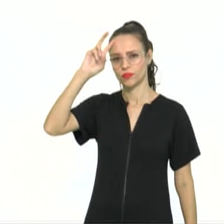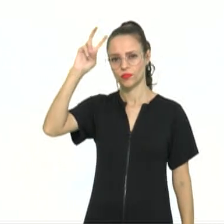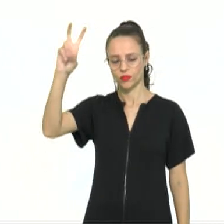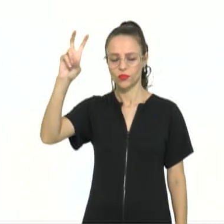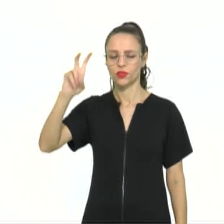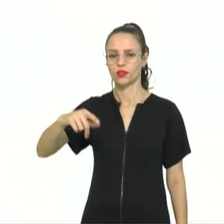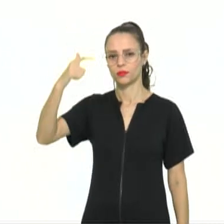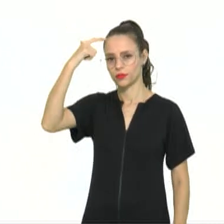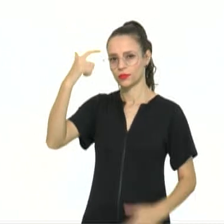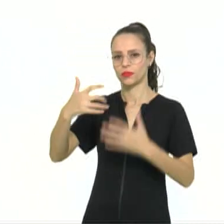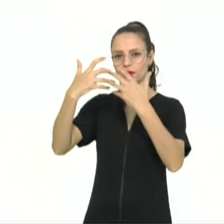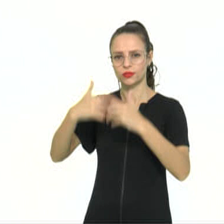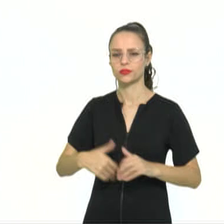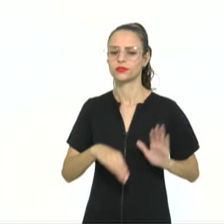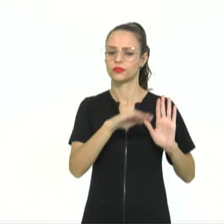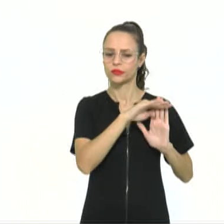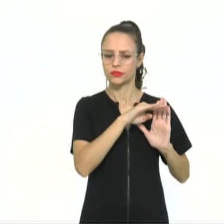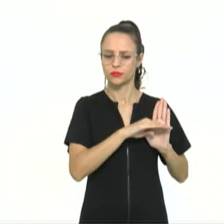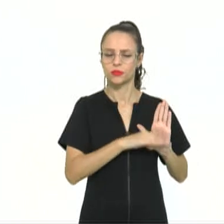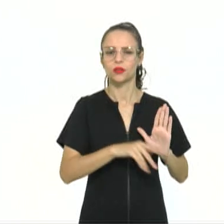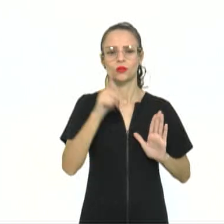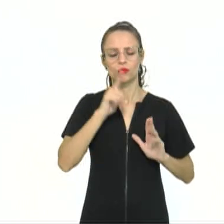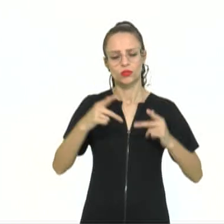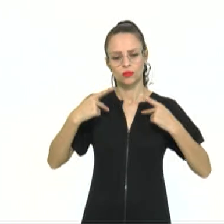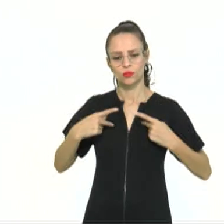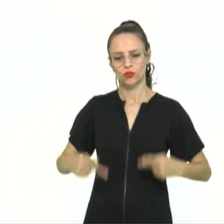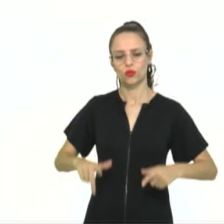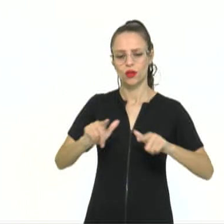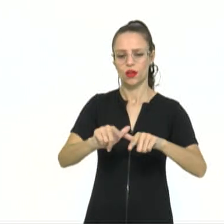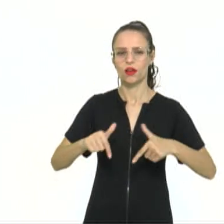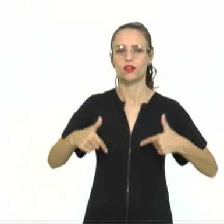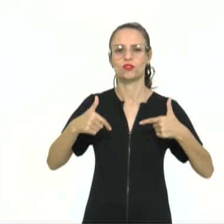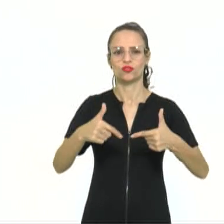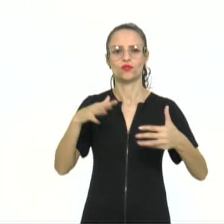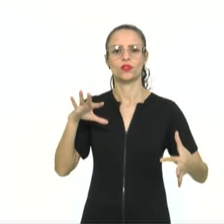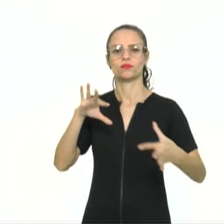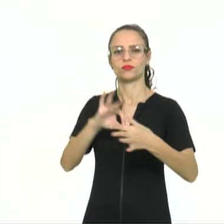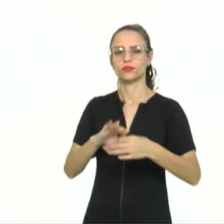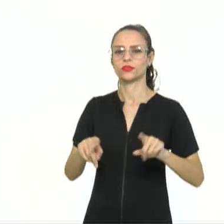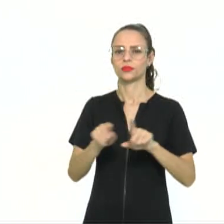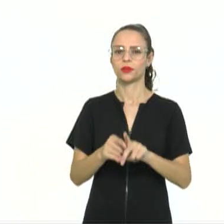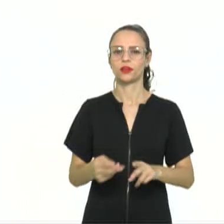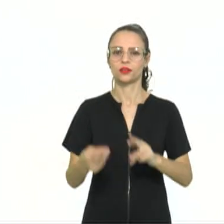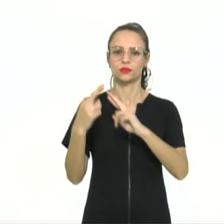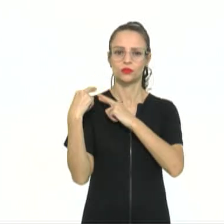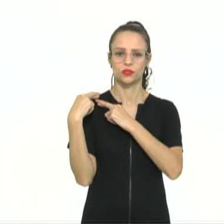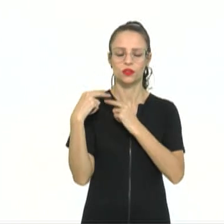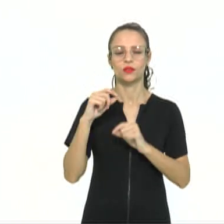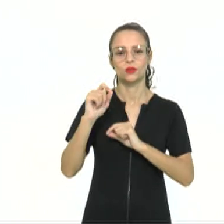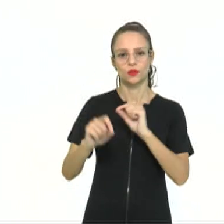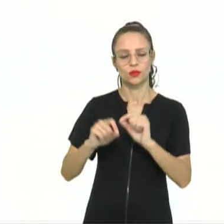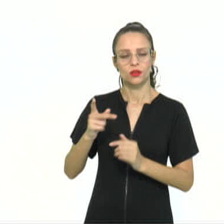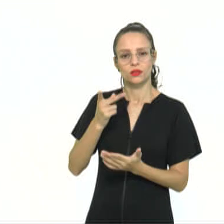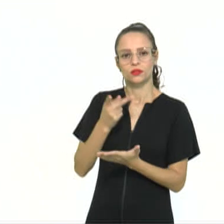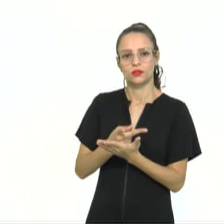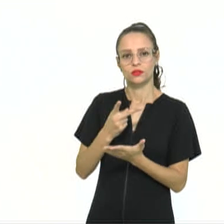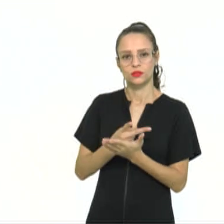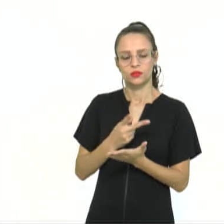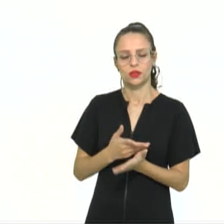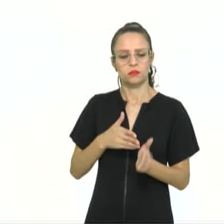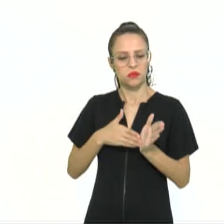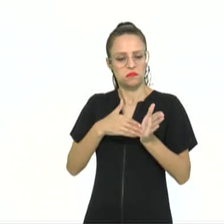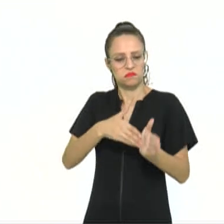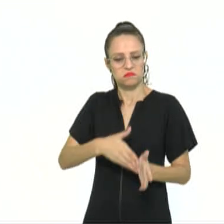raciocínio e disciplina para manter uma postura ativa, oportuna e responsável, sendo sempre assíduo